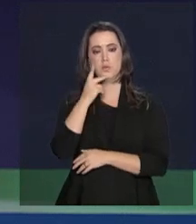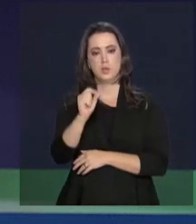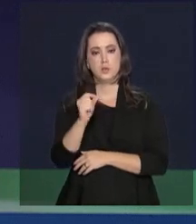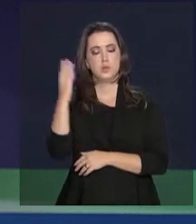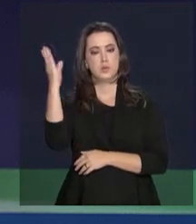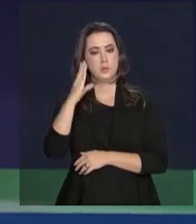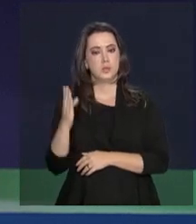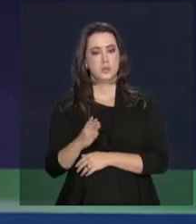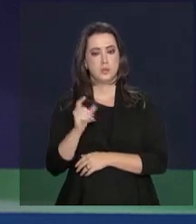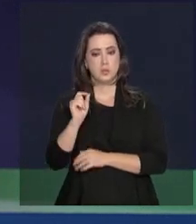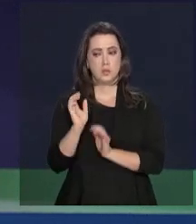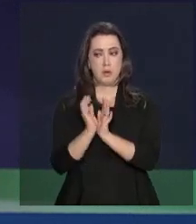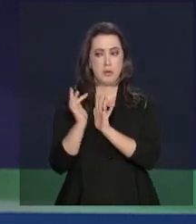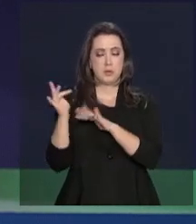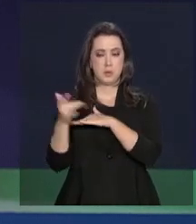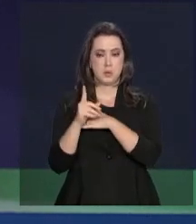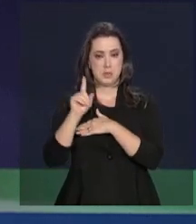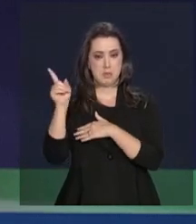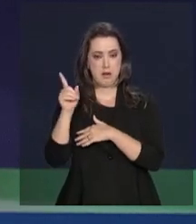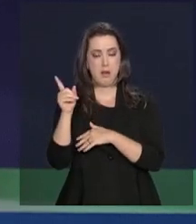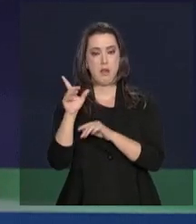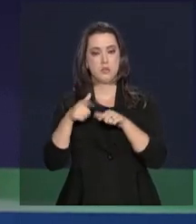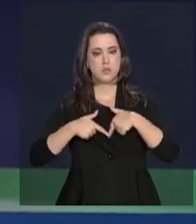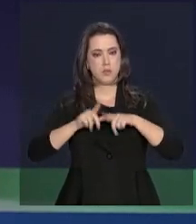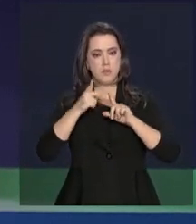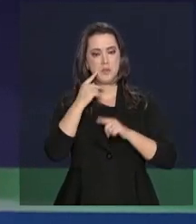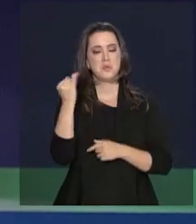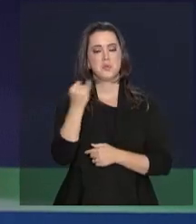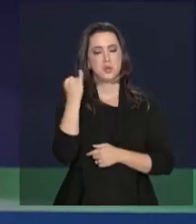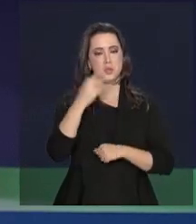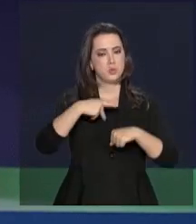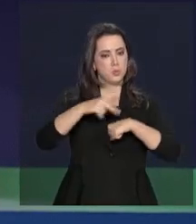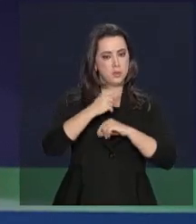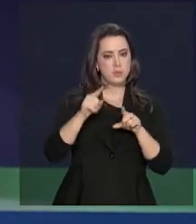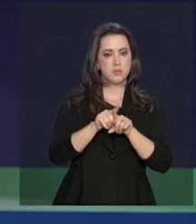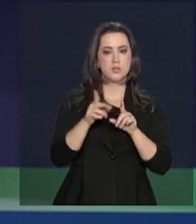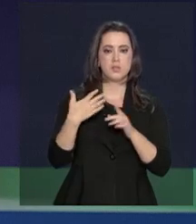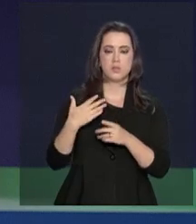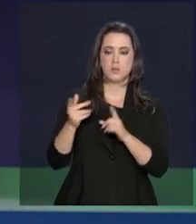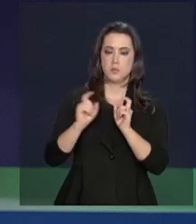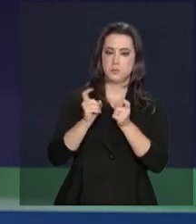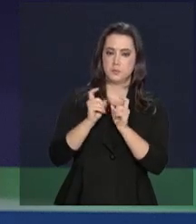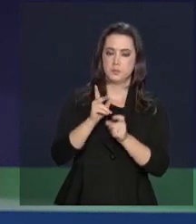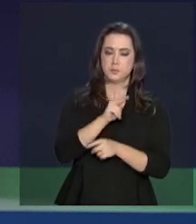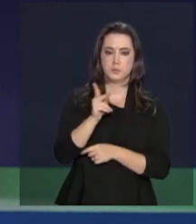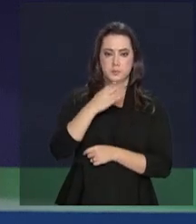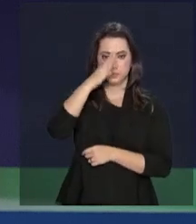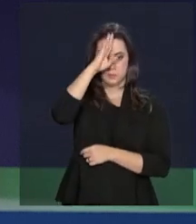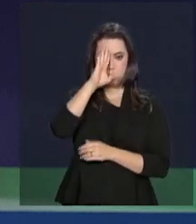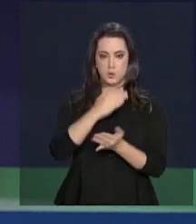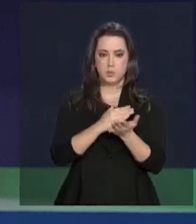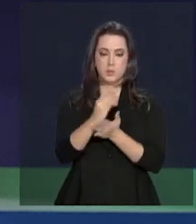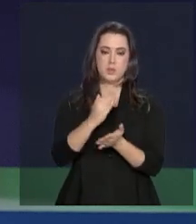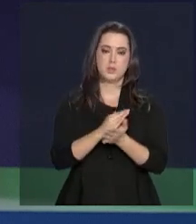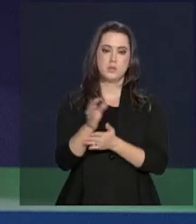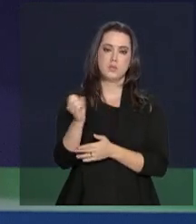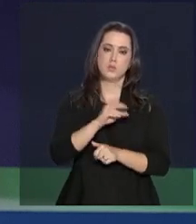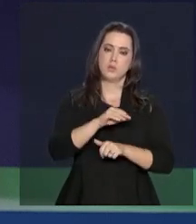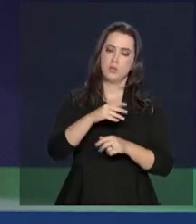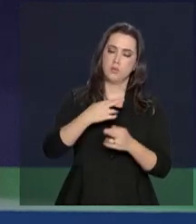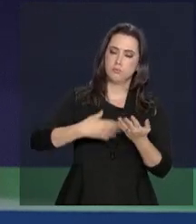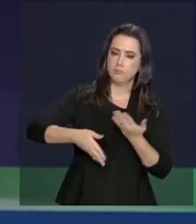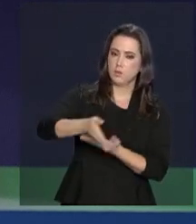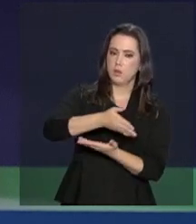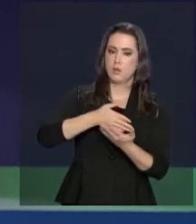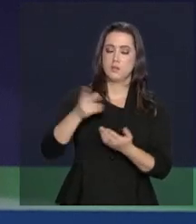classificou o país pelas redes sociais como uma grande potência e que, com a gestão de Bolsonaro, começa uma nova relação